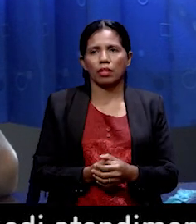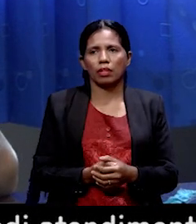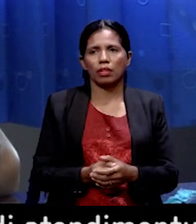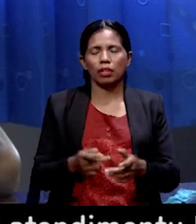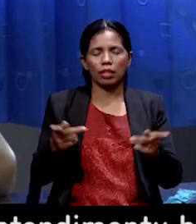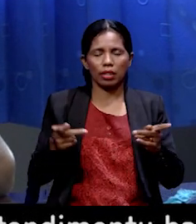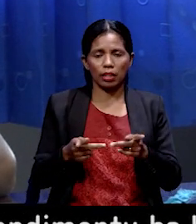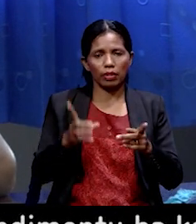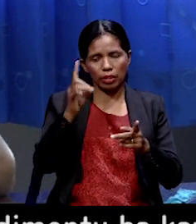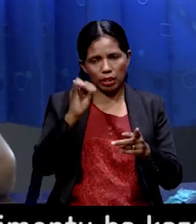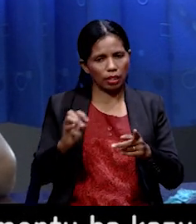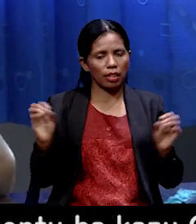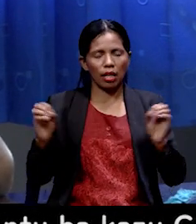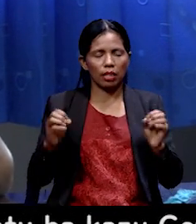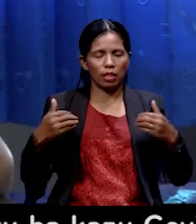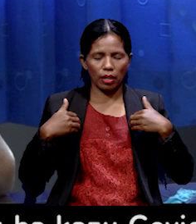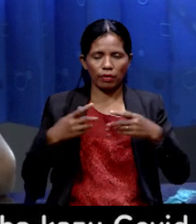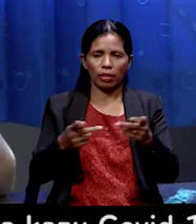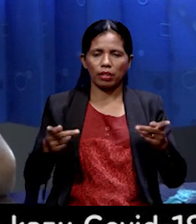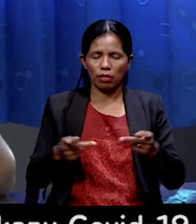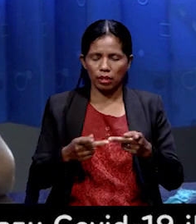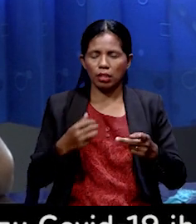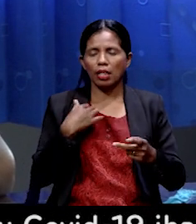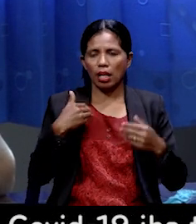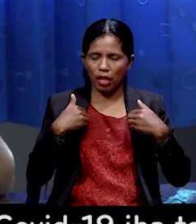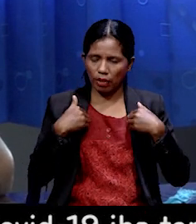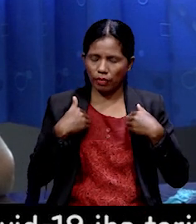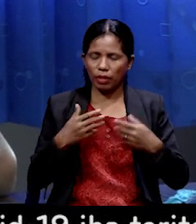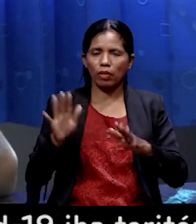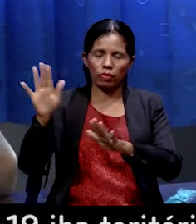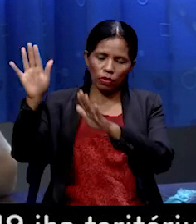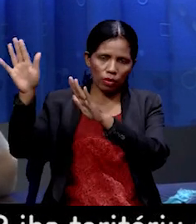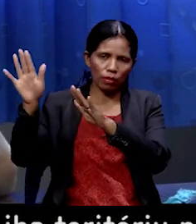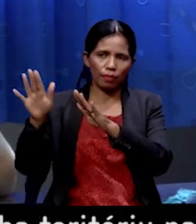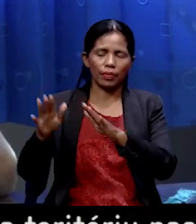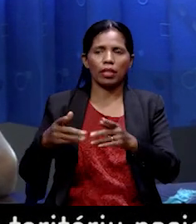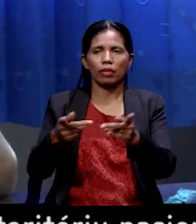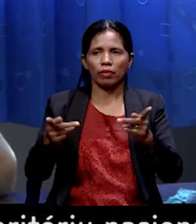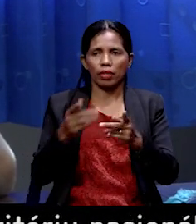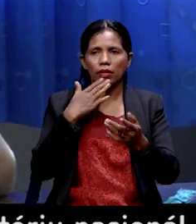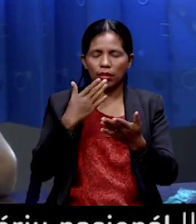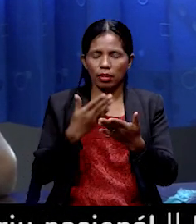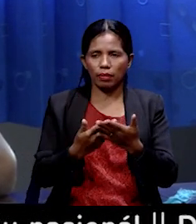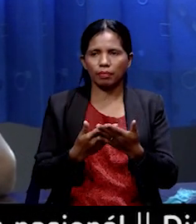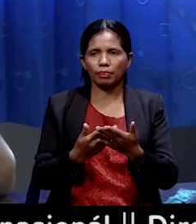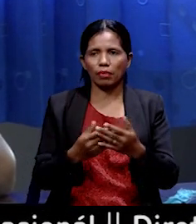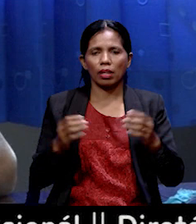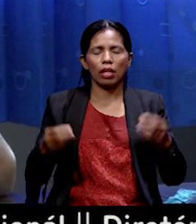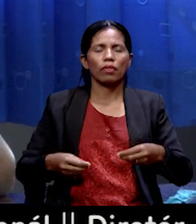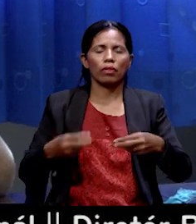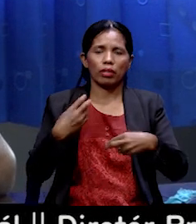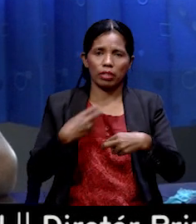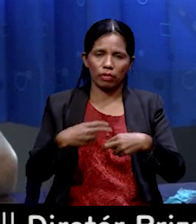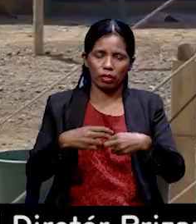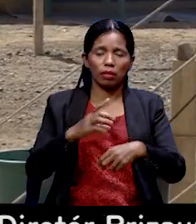dili laia fate, siria bele recomenda ya forma uma kari, ya siria ne muris fate mak rai dia, rai ne bele ya seguro, rai ne ameaça per desastre e ta